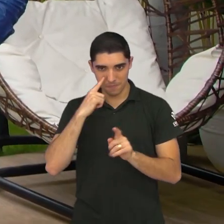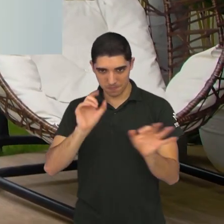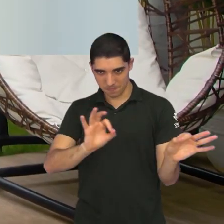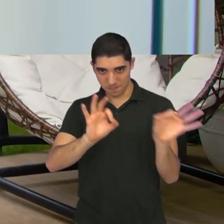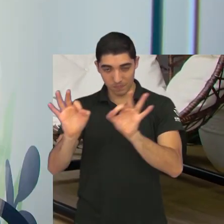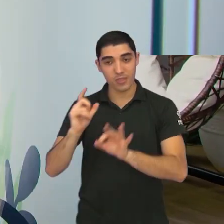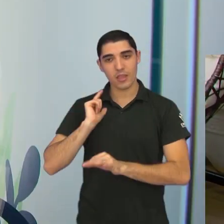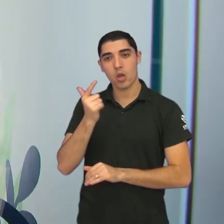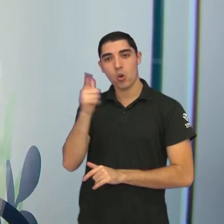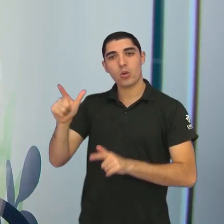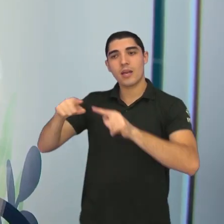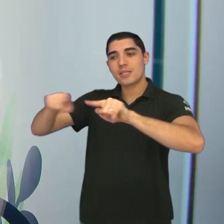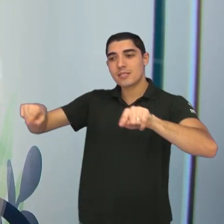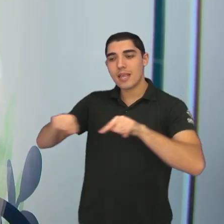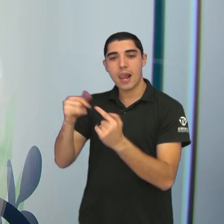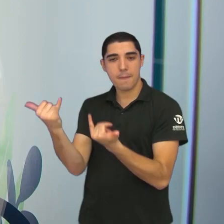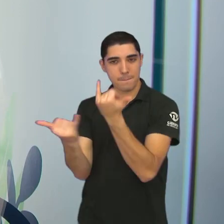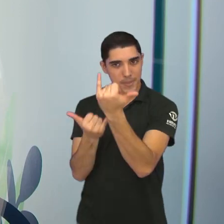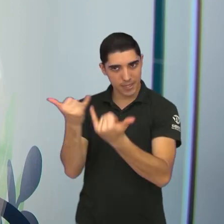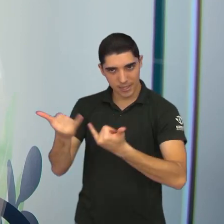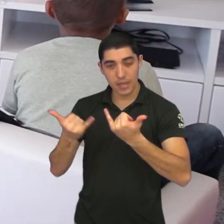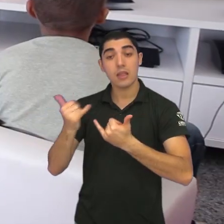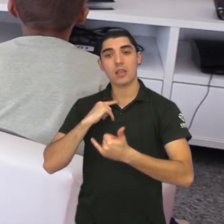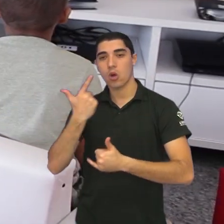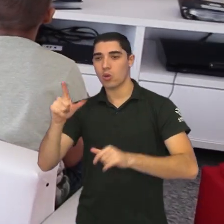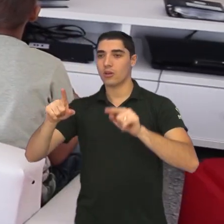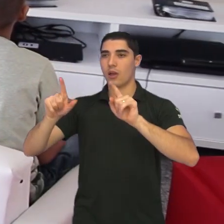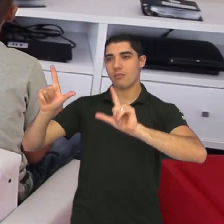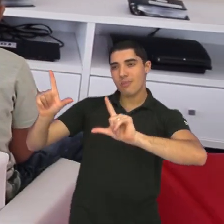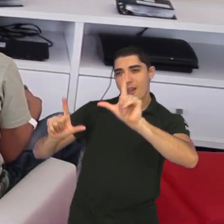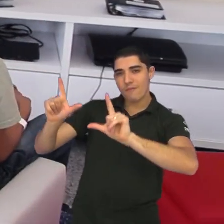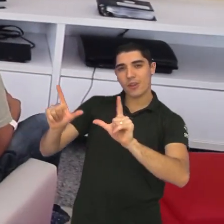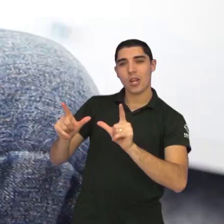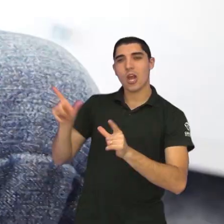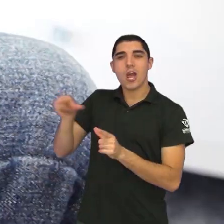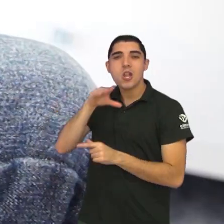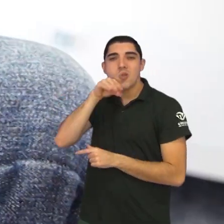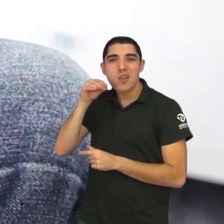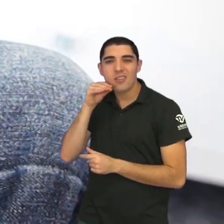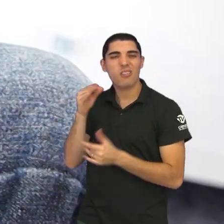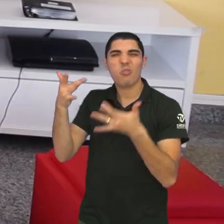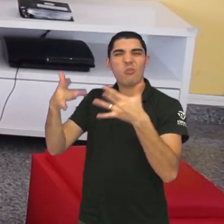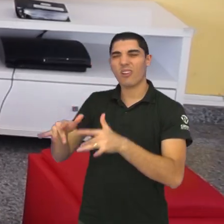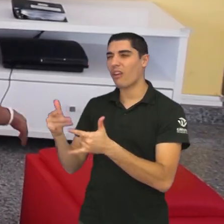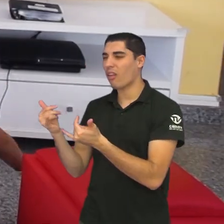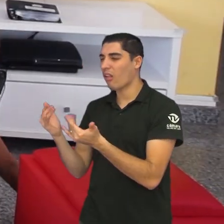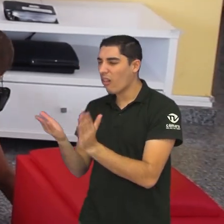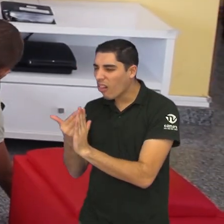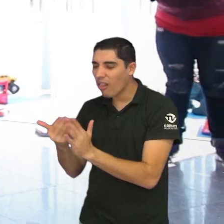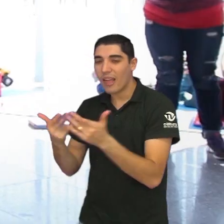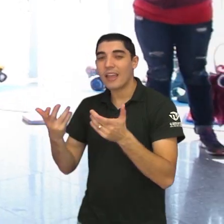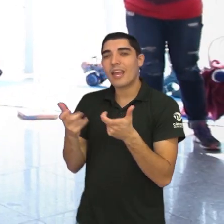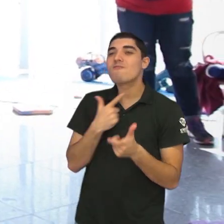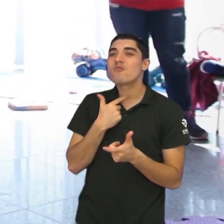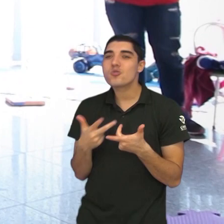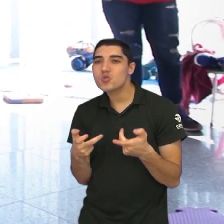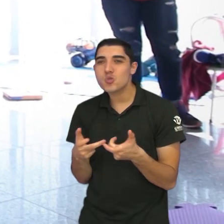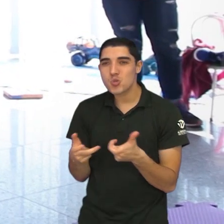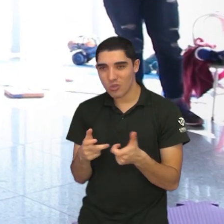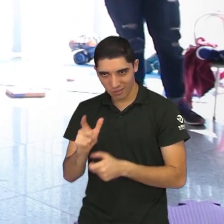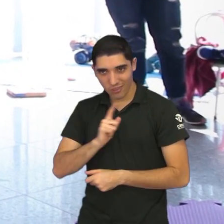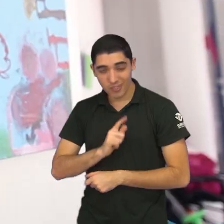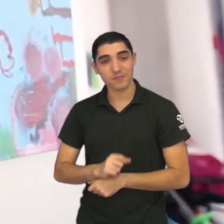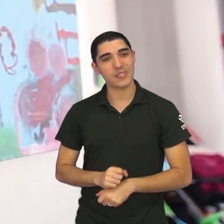nas imagens, tem a brinquedoteca, tem uma parte que tem televisão para os mais jovens, né? Os adolescentes que não querem ficar na brinquedoteca, que gostam de ficar